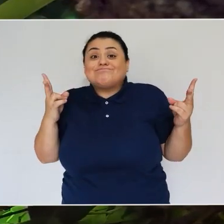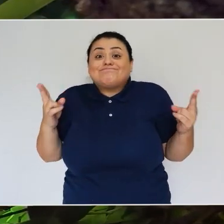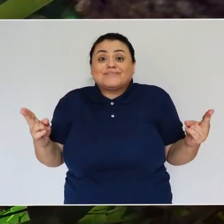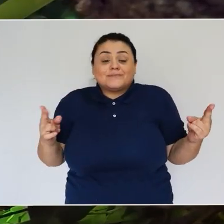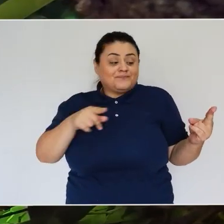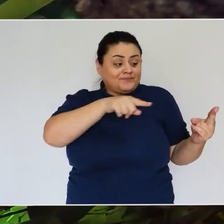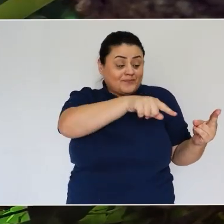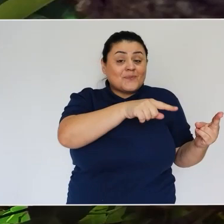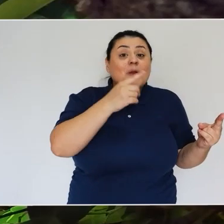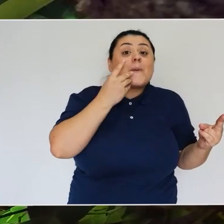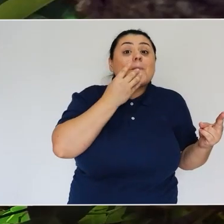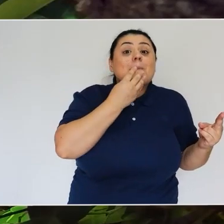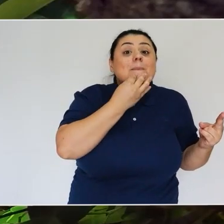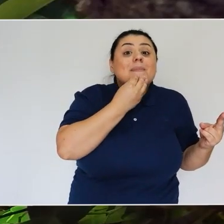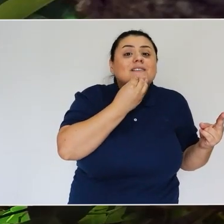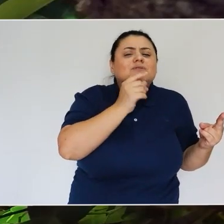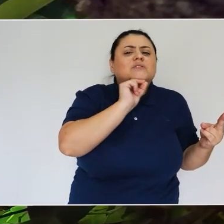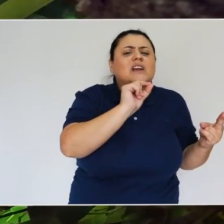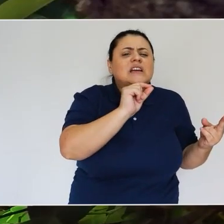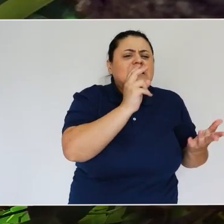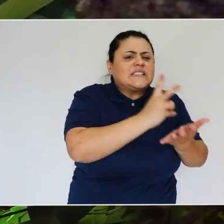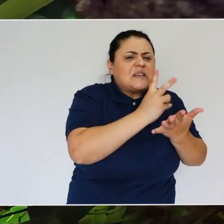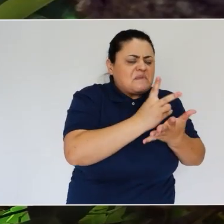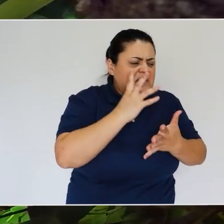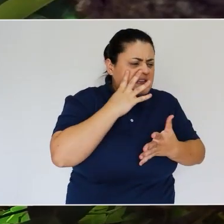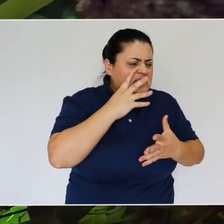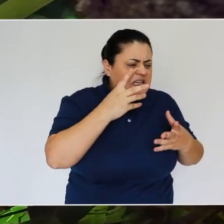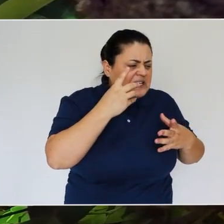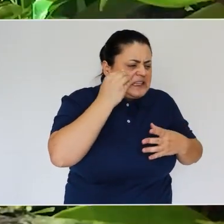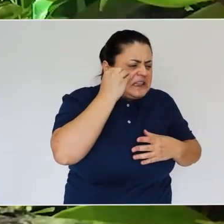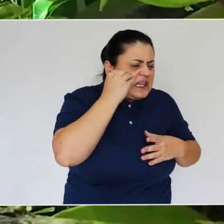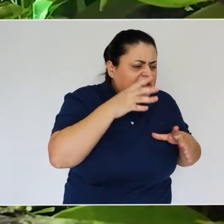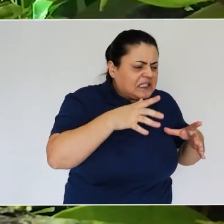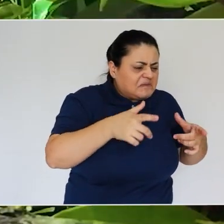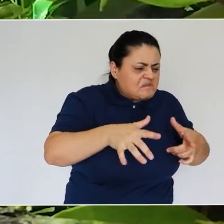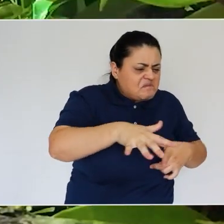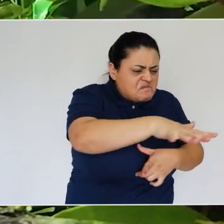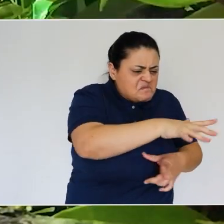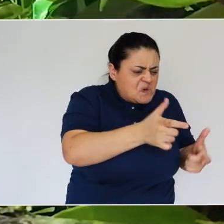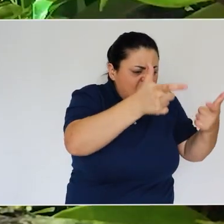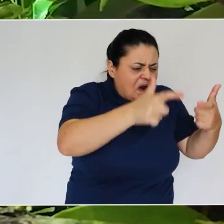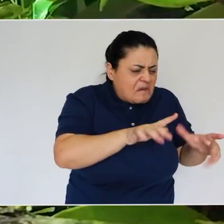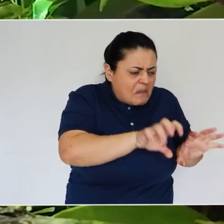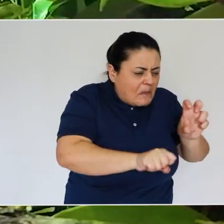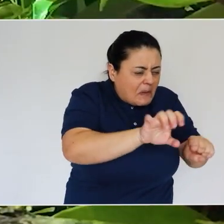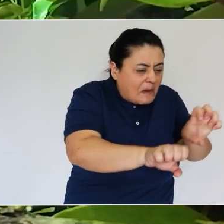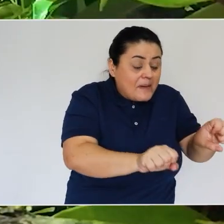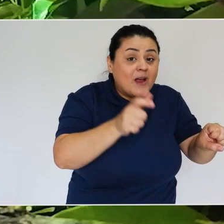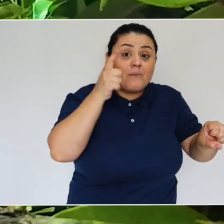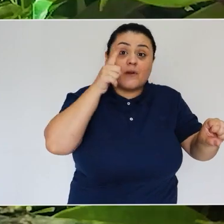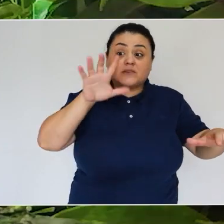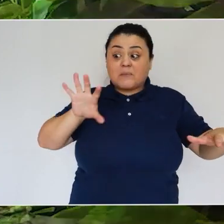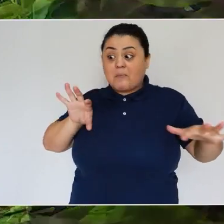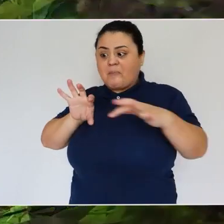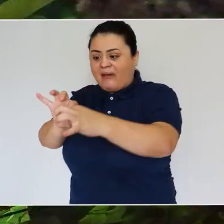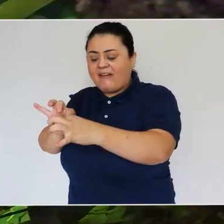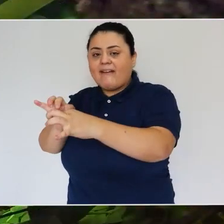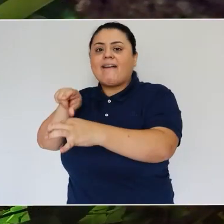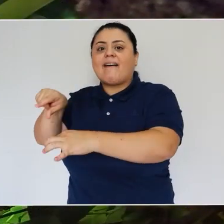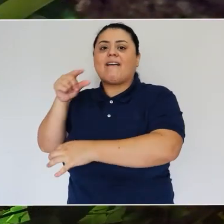Os machos são territoriais e lutam com seus rivais pelo acesso às fêmeas.